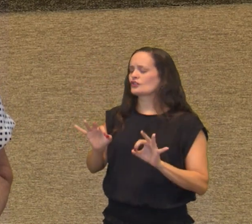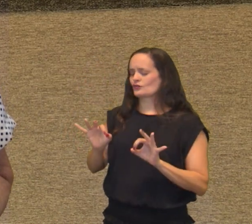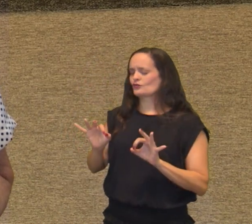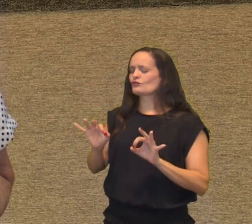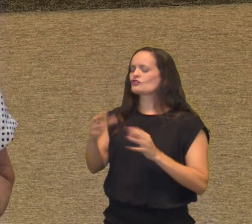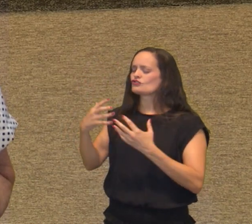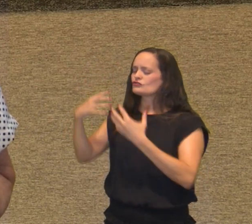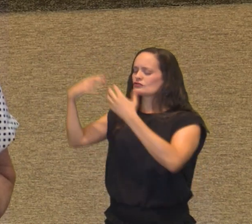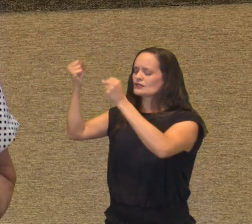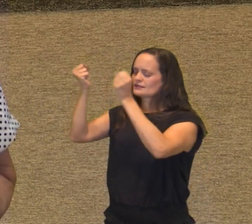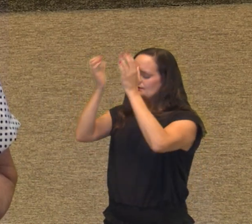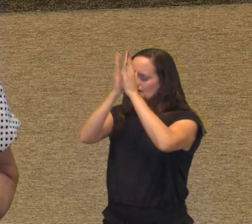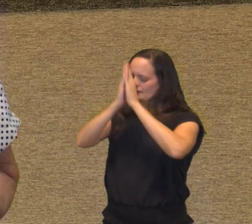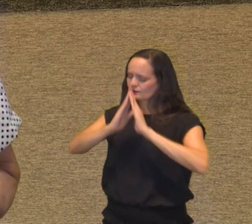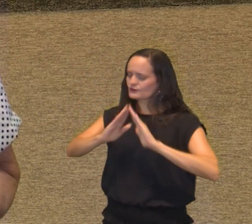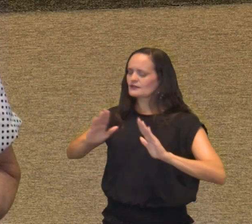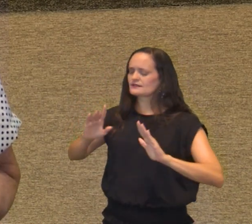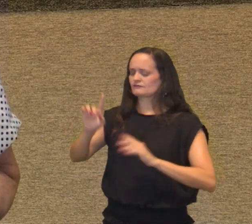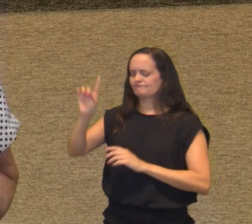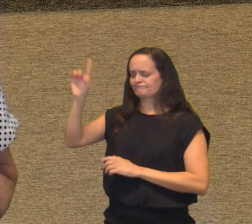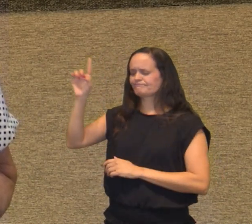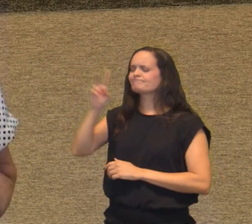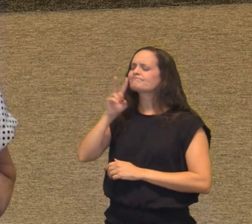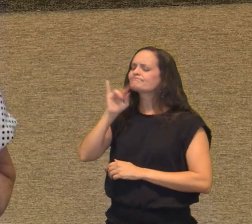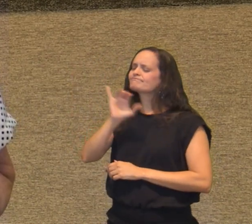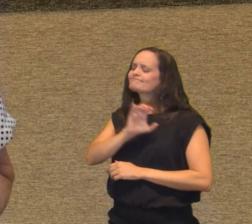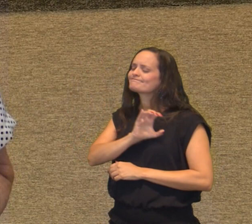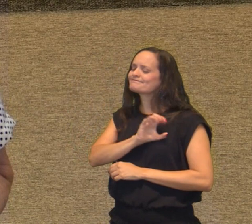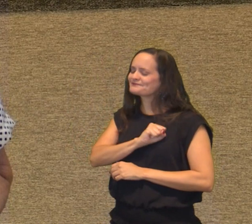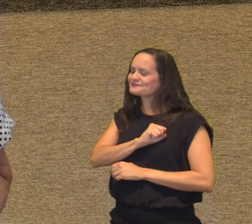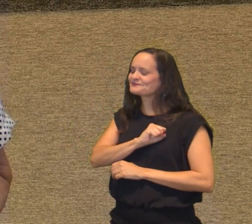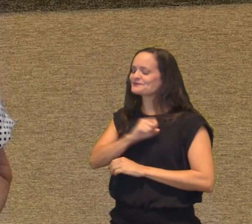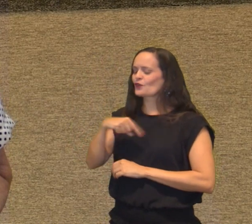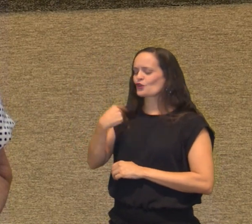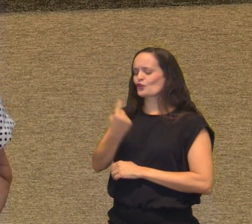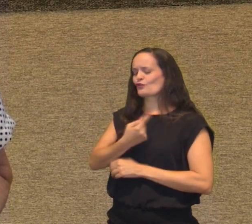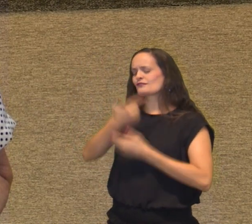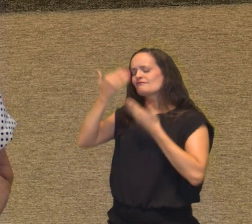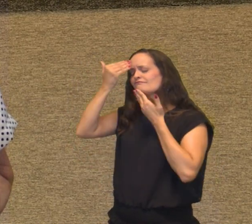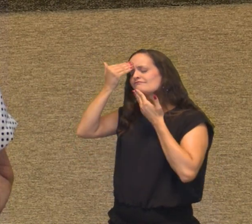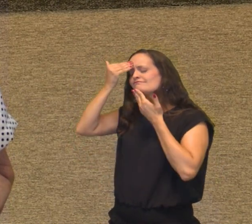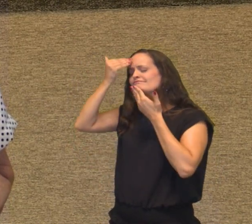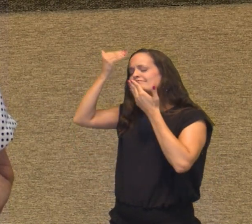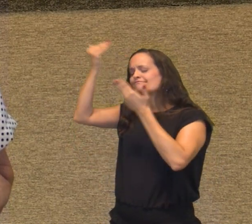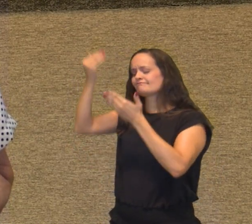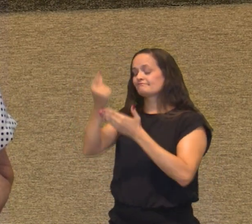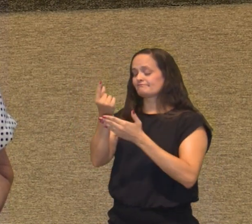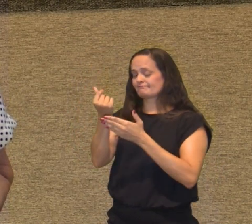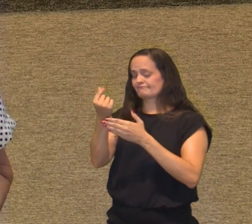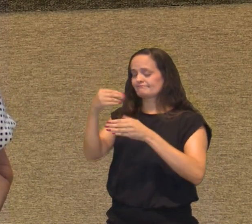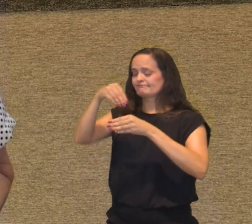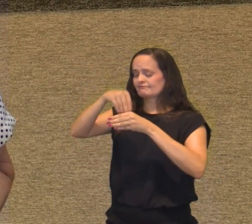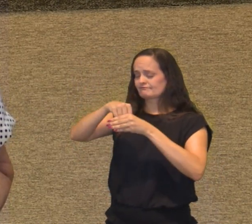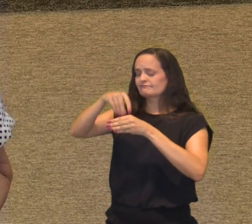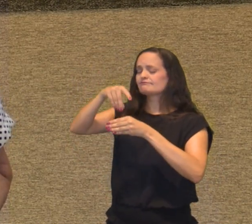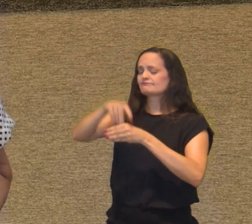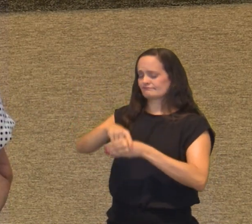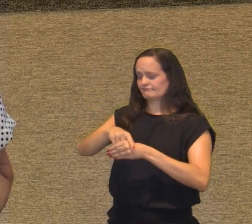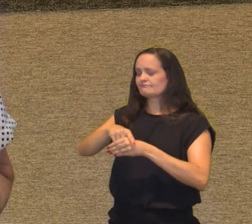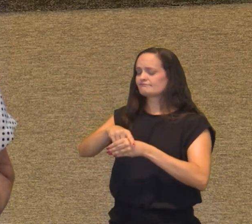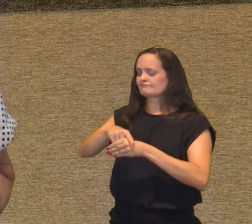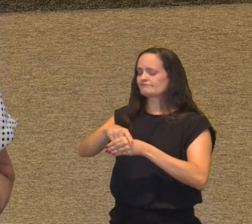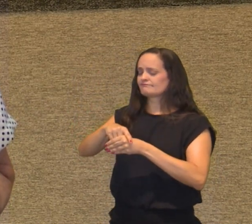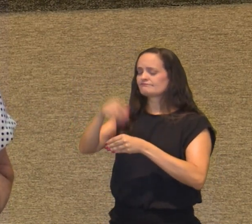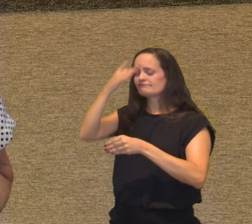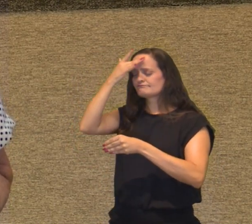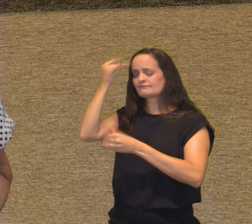adoração e do nosso louvor. Pai querido, nós te agradecemos pelos dízimos e ofertas trazidas